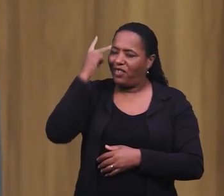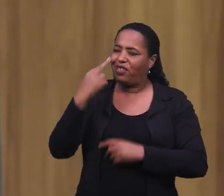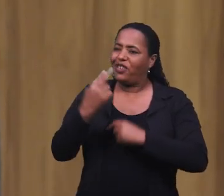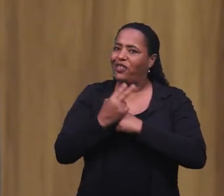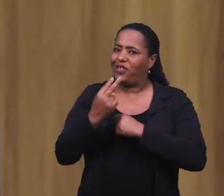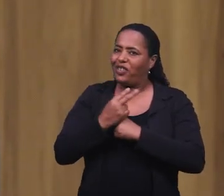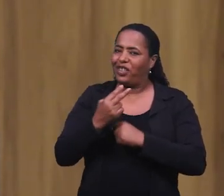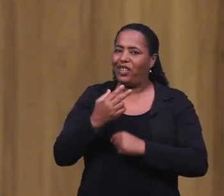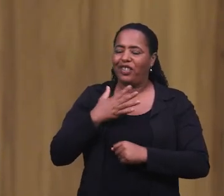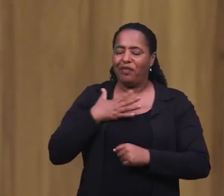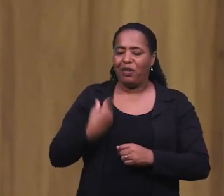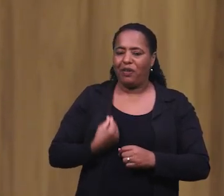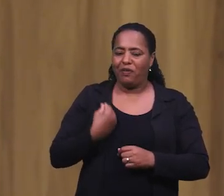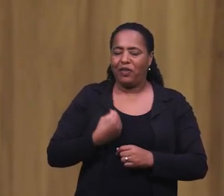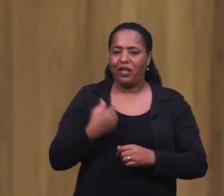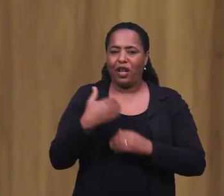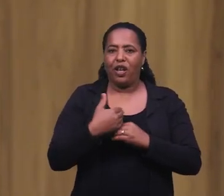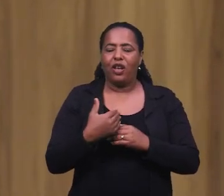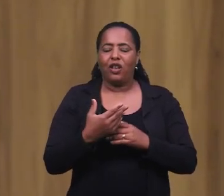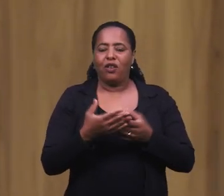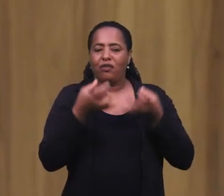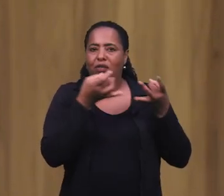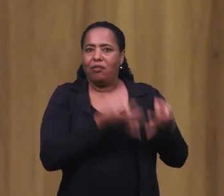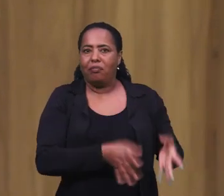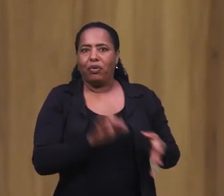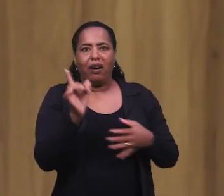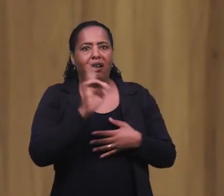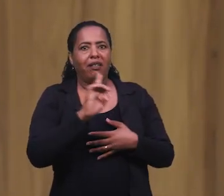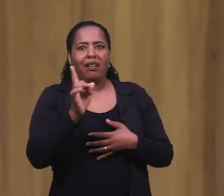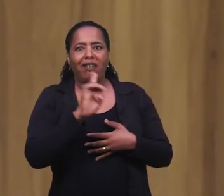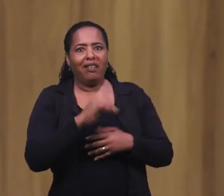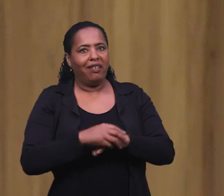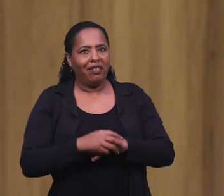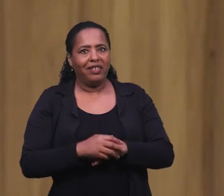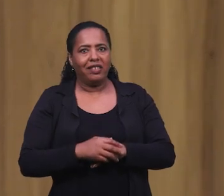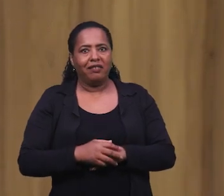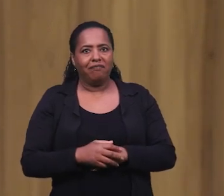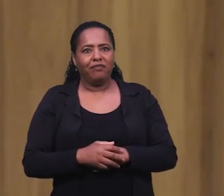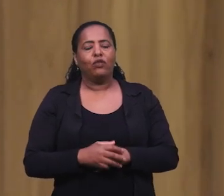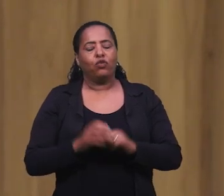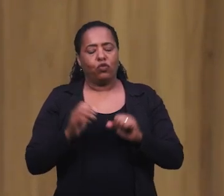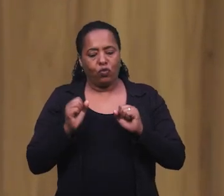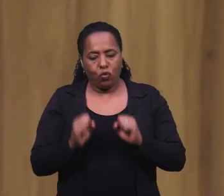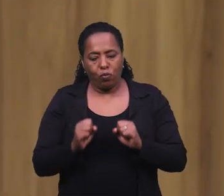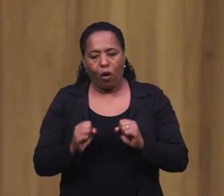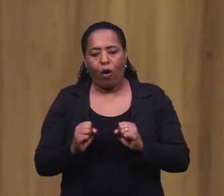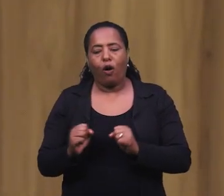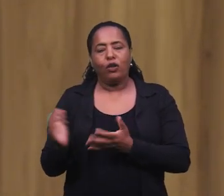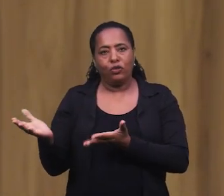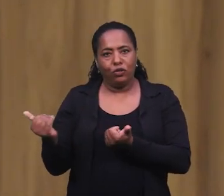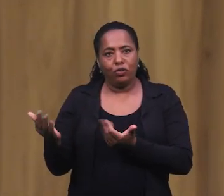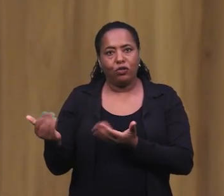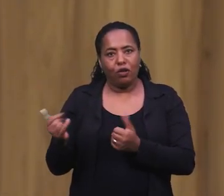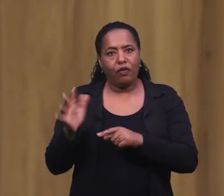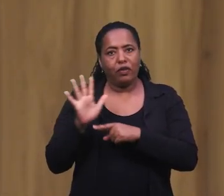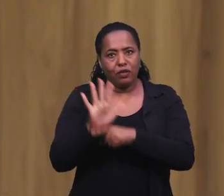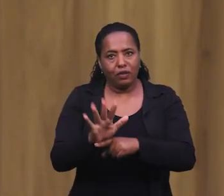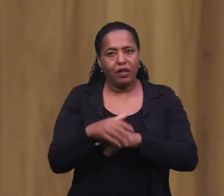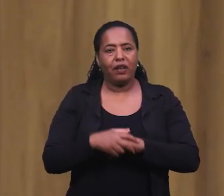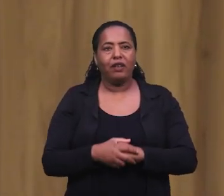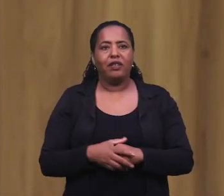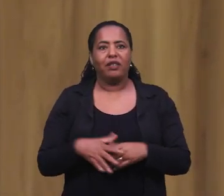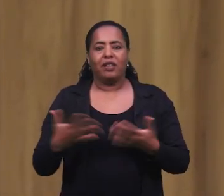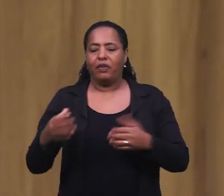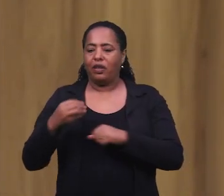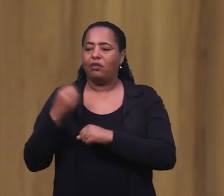nas reuniões, está ali orando por aquele idoso. Mas a igreja também tem uma parte prática, que é a assistência